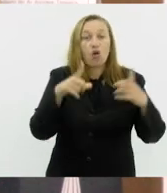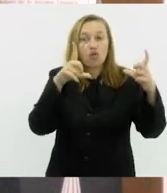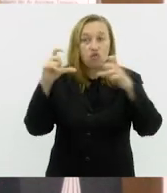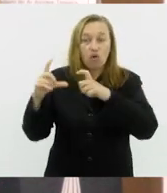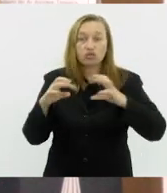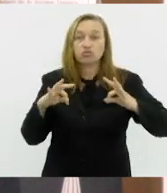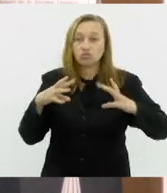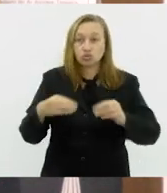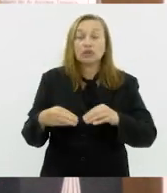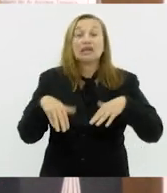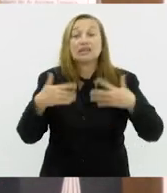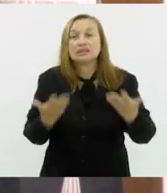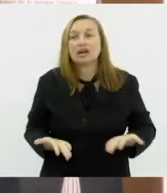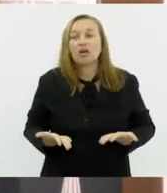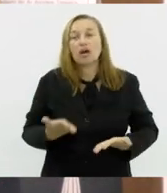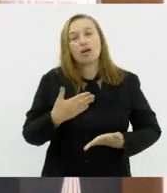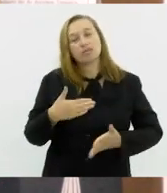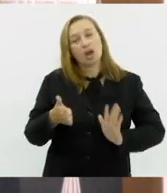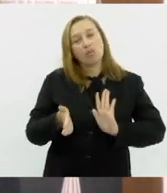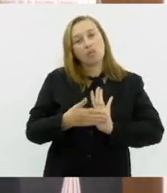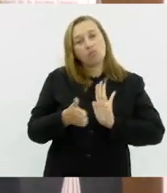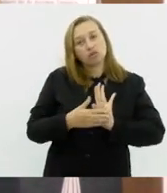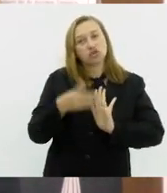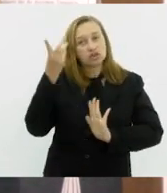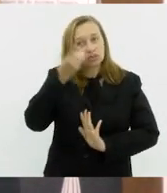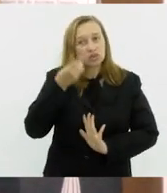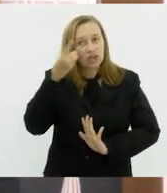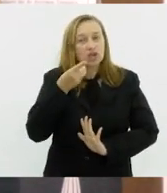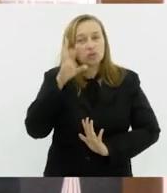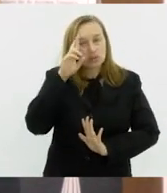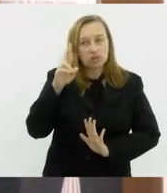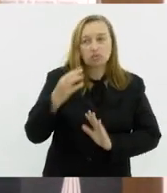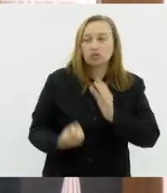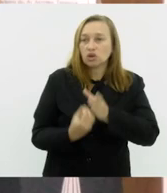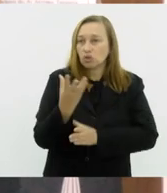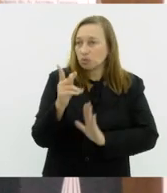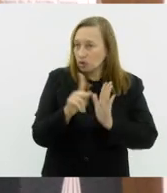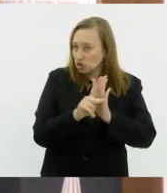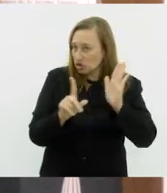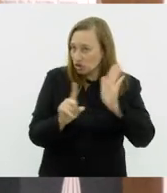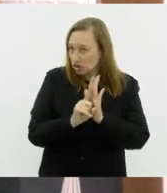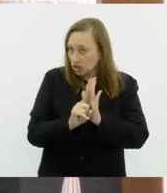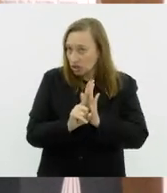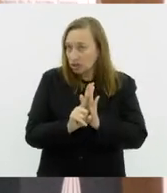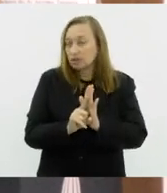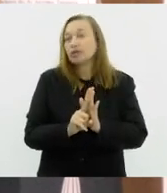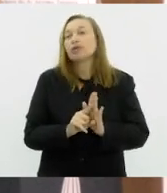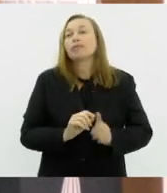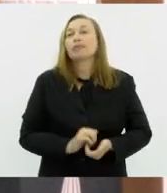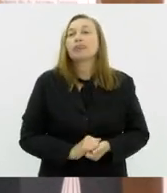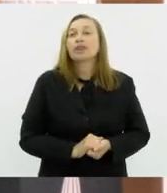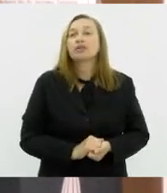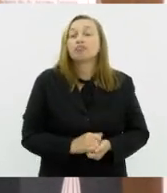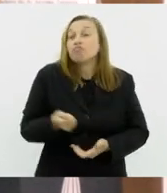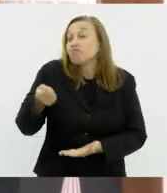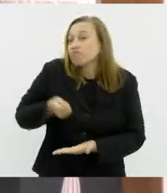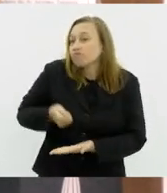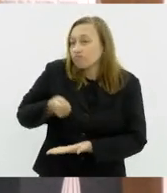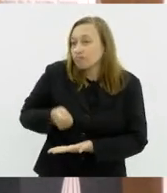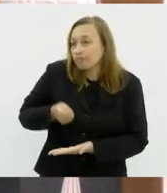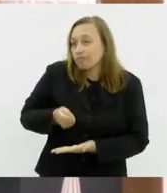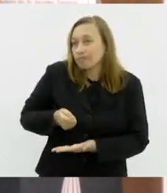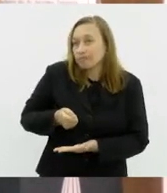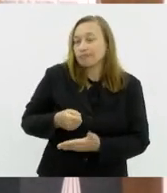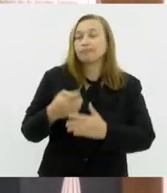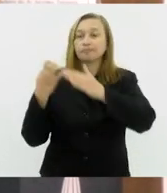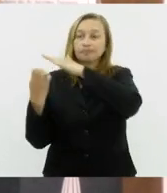tudo. Então, a minha proposta, deputado, é que o senhor faça um projeto de lei, mande um projeto de lei, exigindo que essas